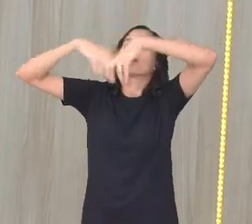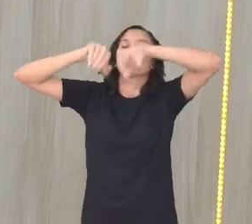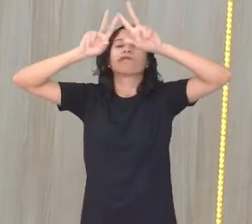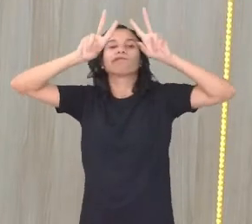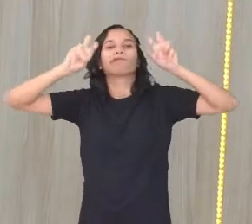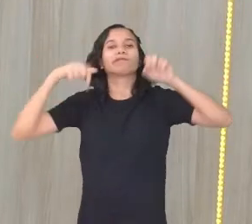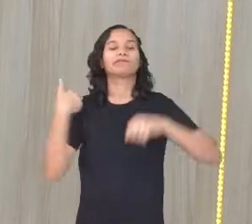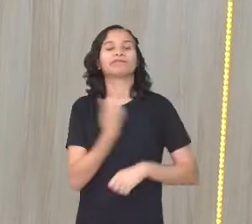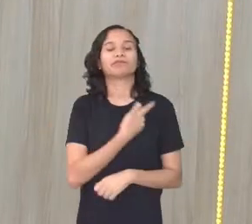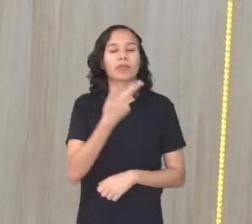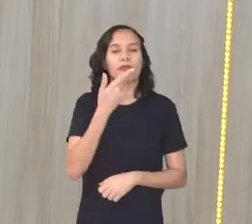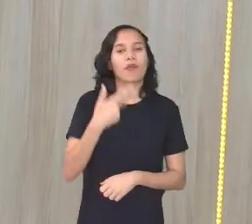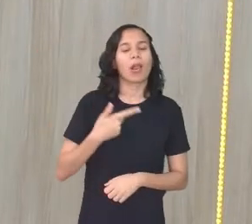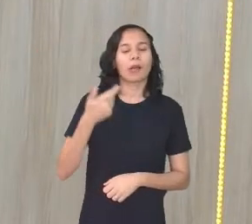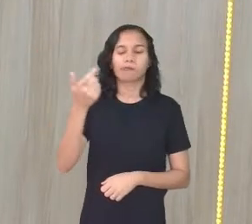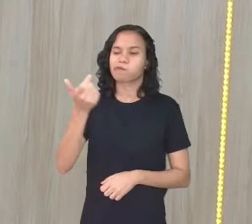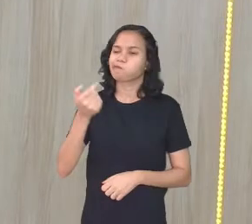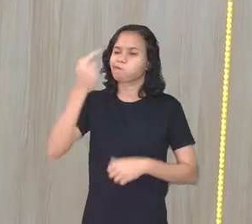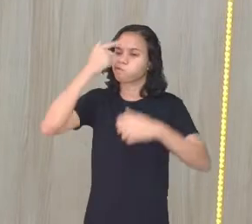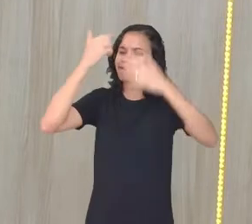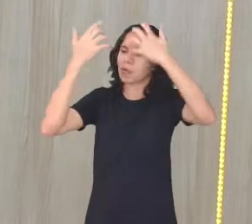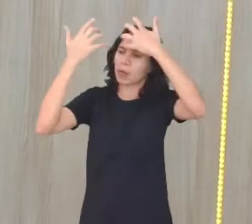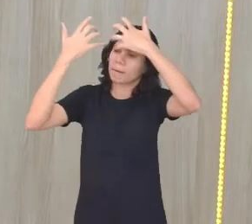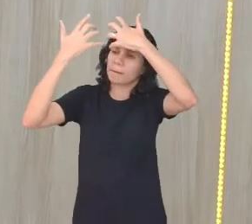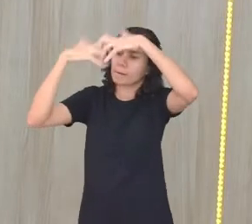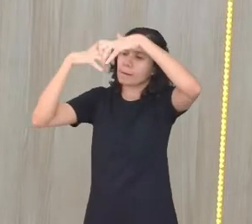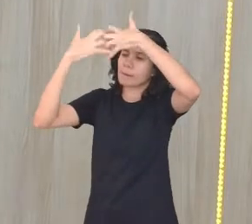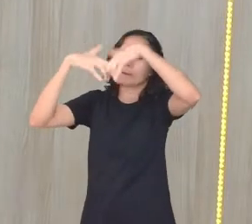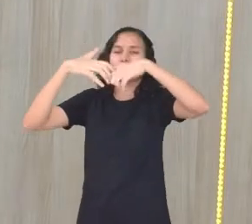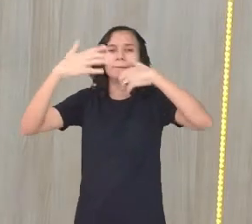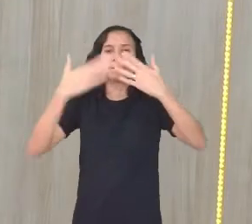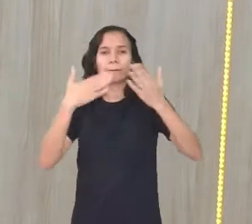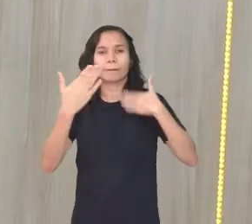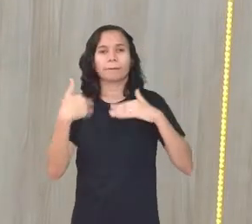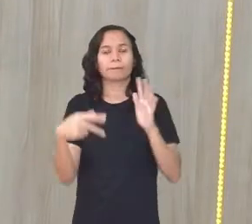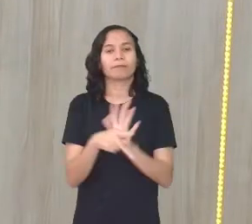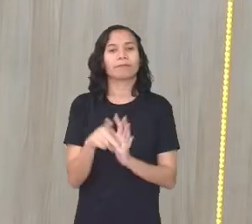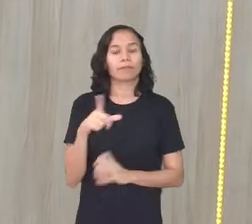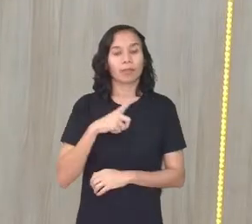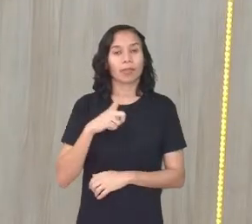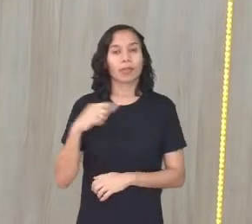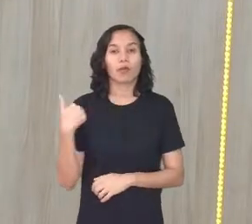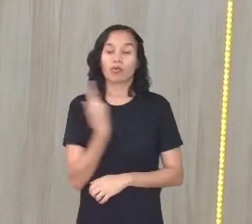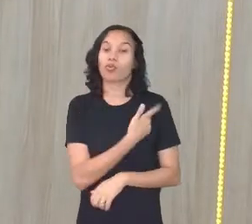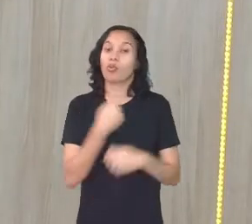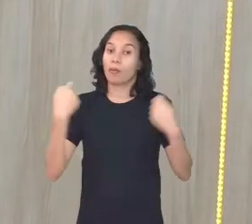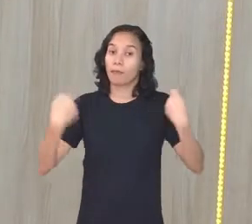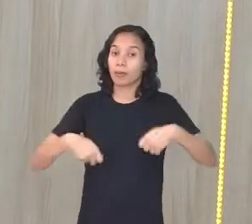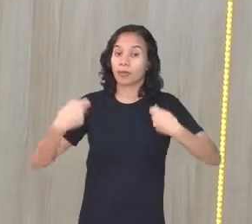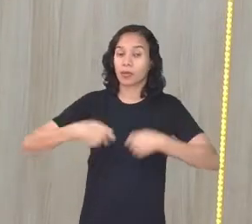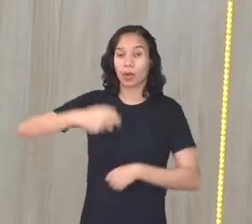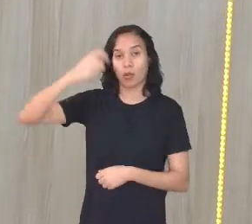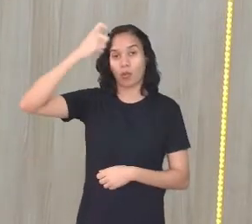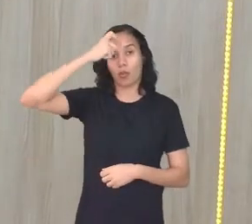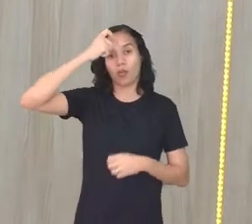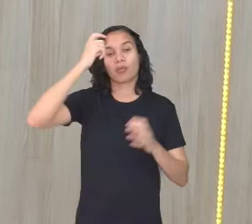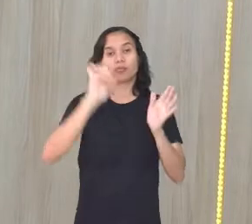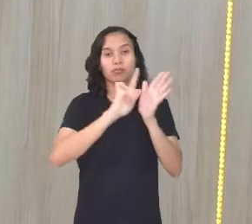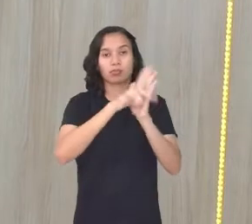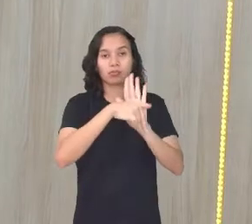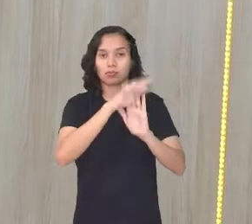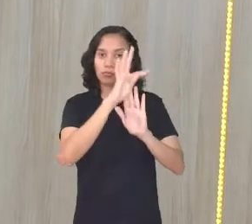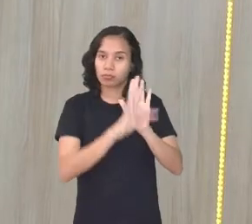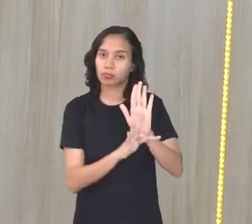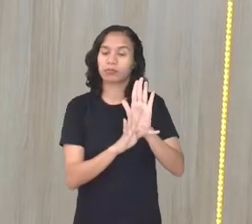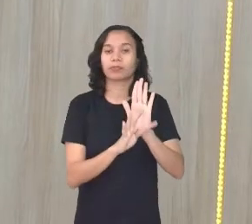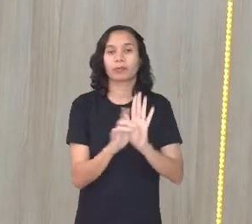nos dizem através da entrevista e através do debate, a gente precisa ter consciência do gênero textual, tá?